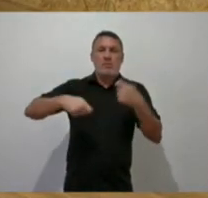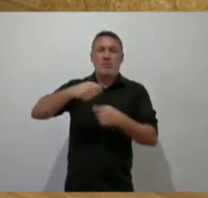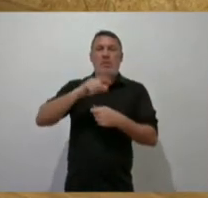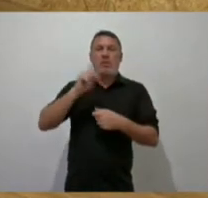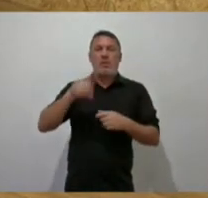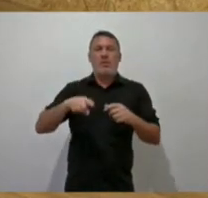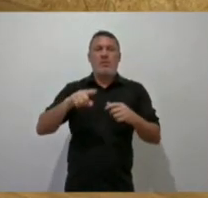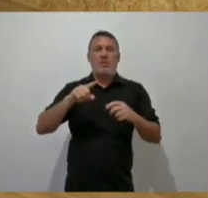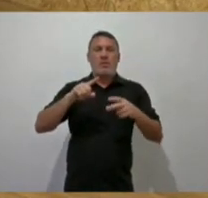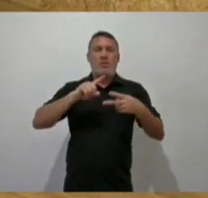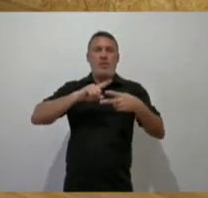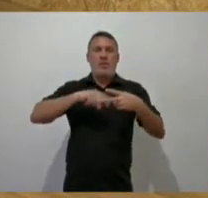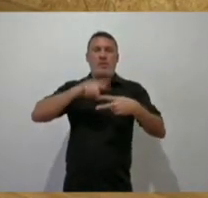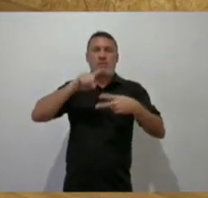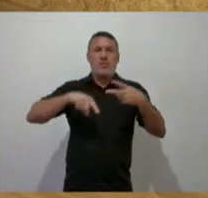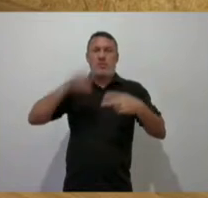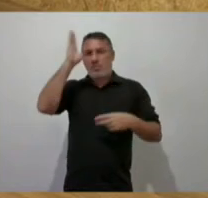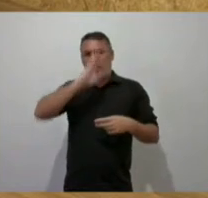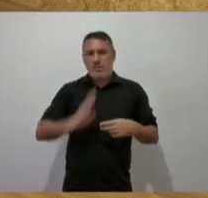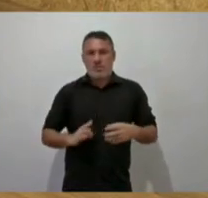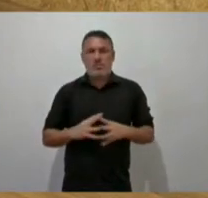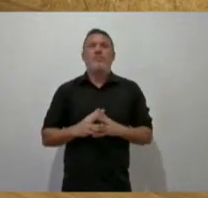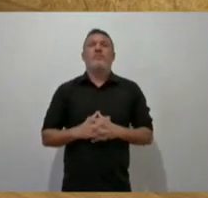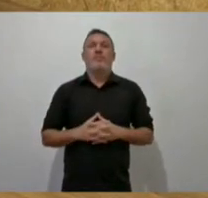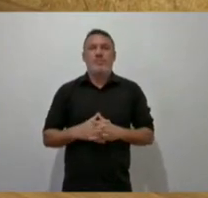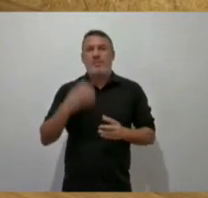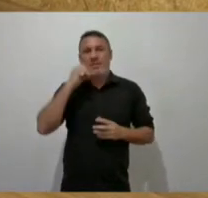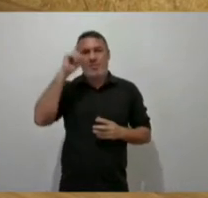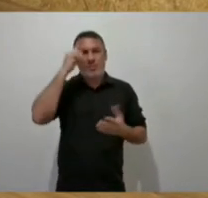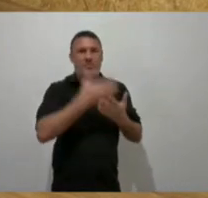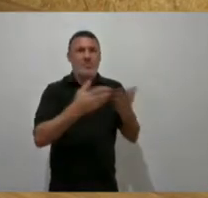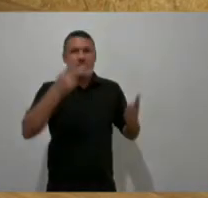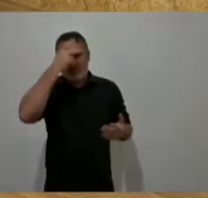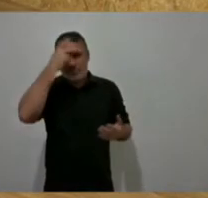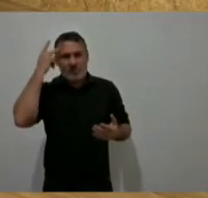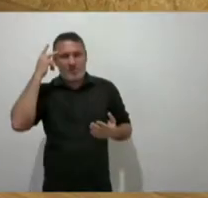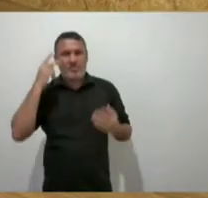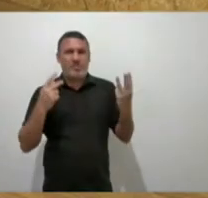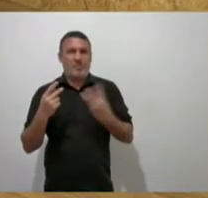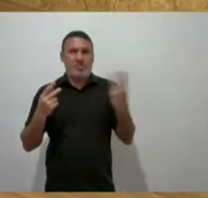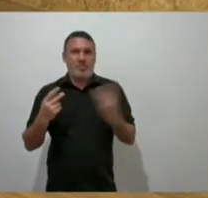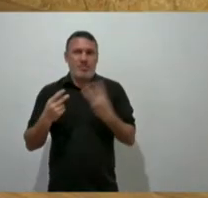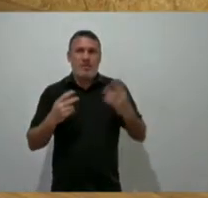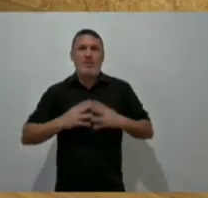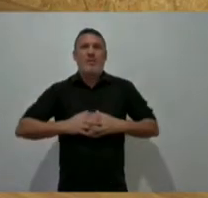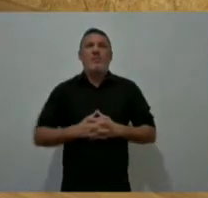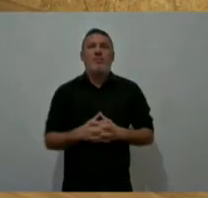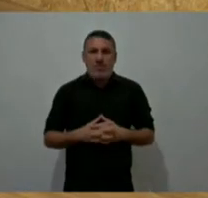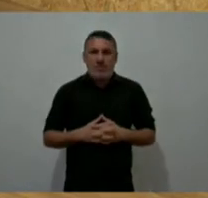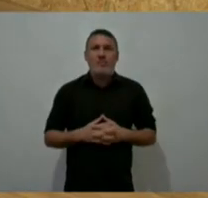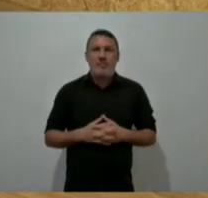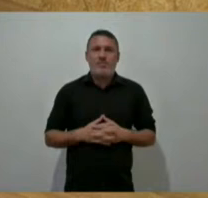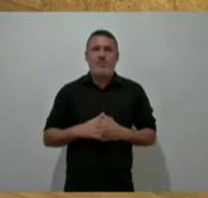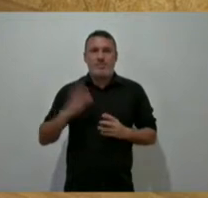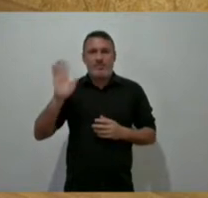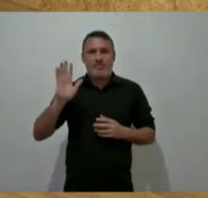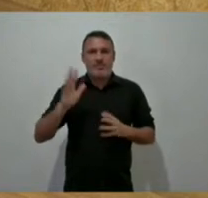Brasil. Bom dia Zé Armando, Nelson, governador Renato, todos me ouvem?